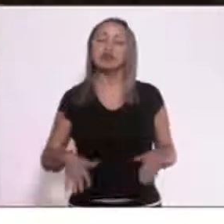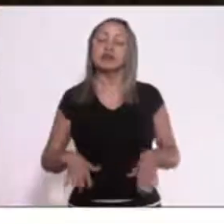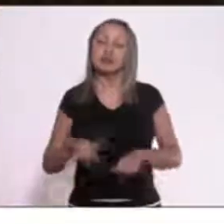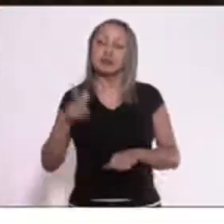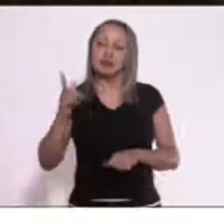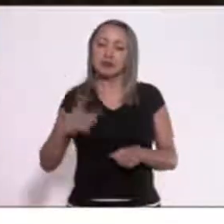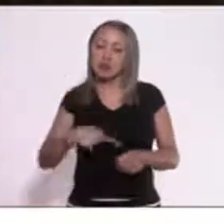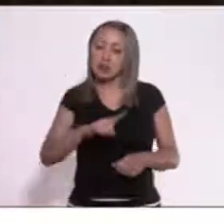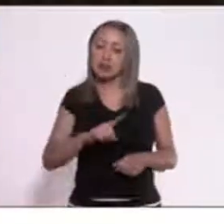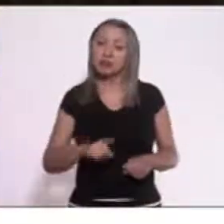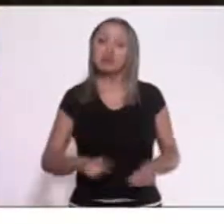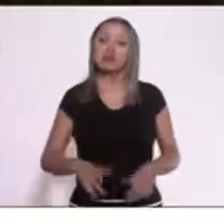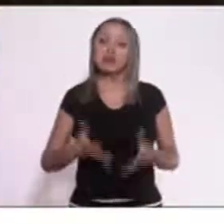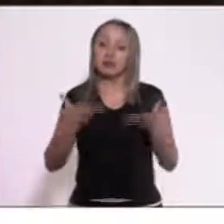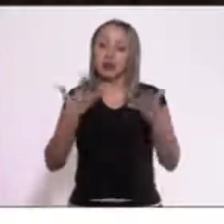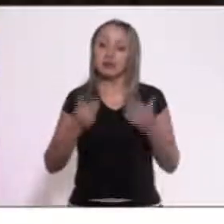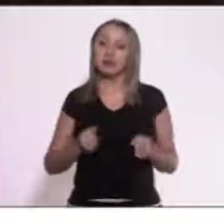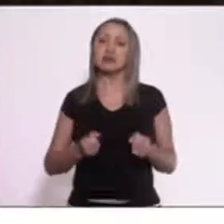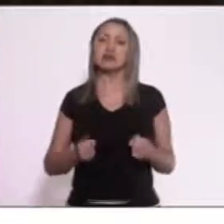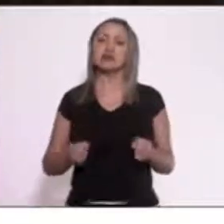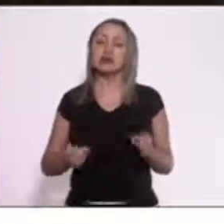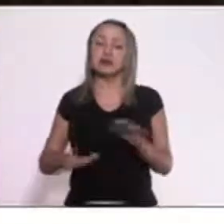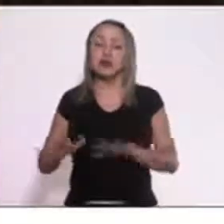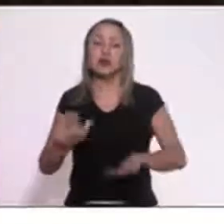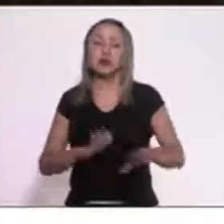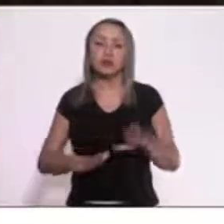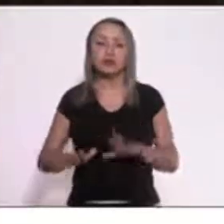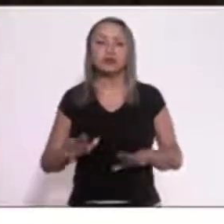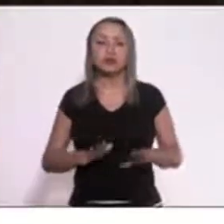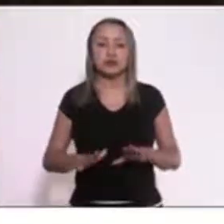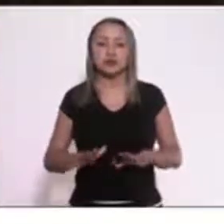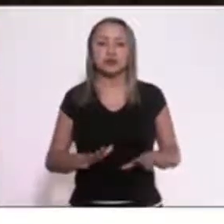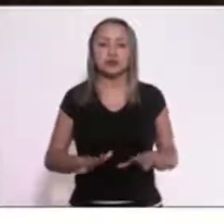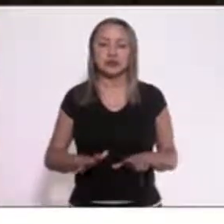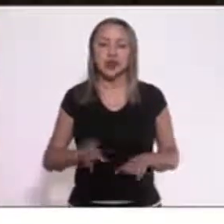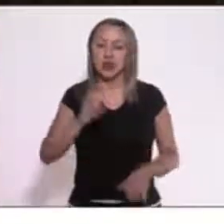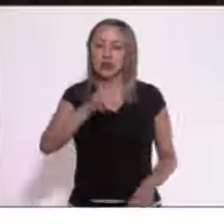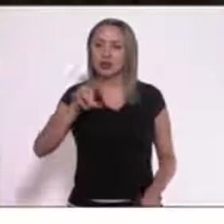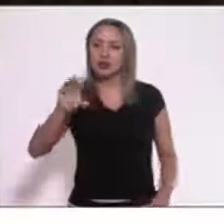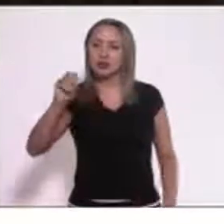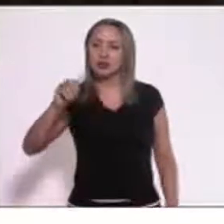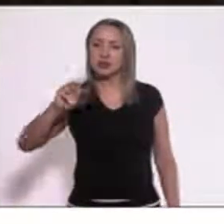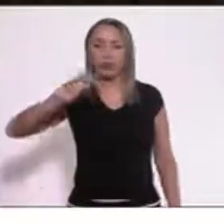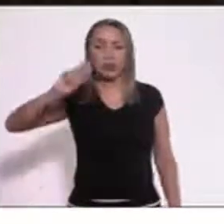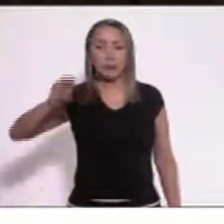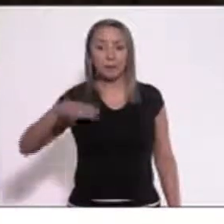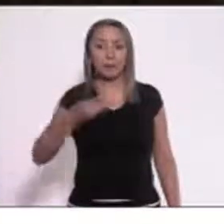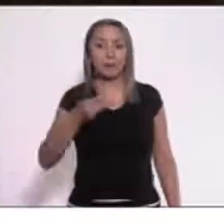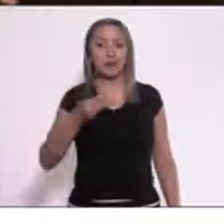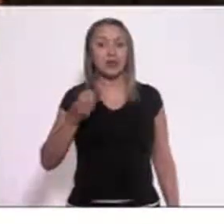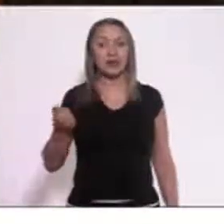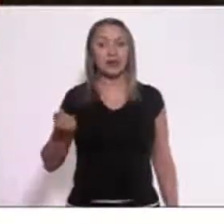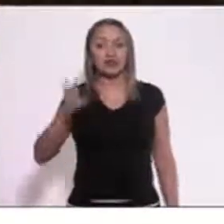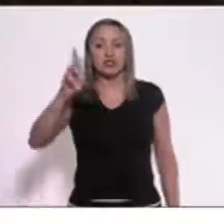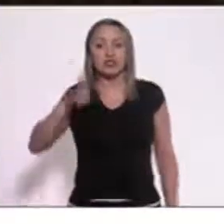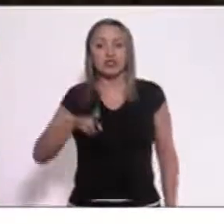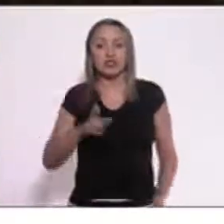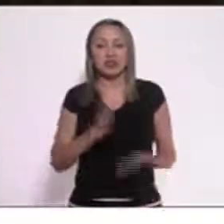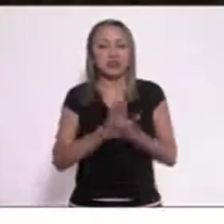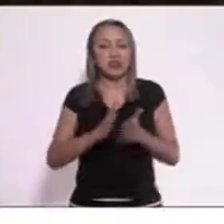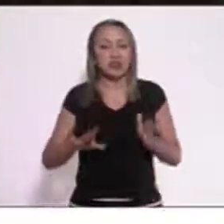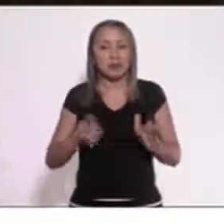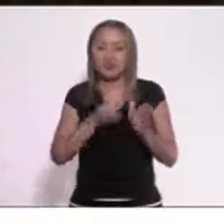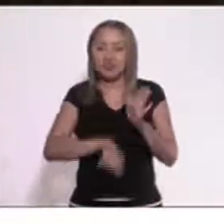deste quesito ou requisito saúde, por exemplo. Cortar 550 milhões de reais é um verdadeiro